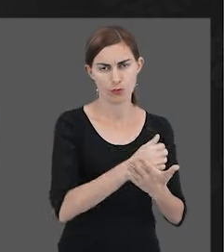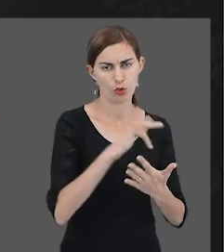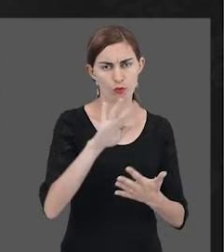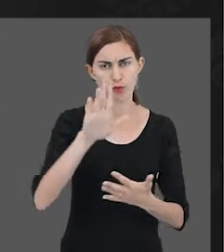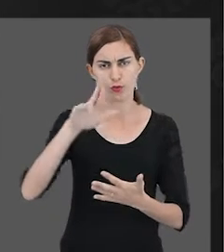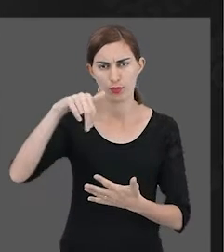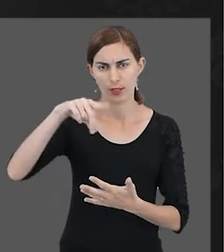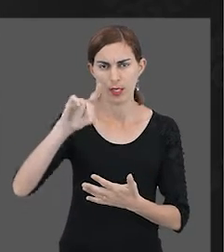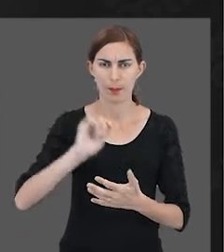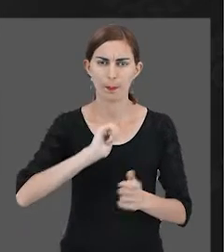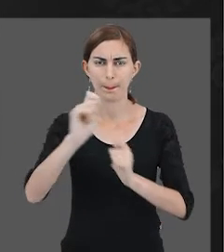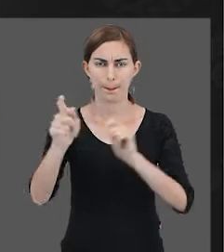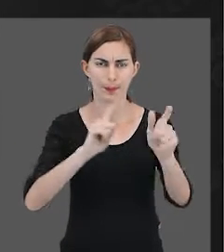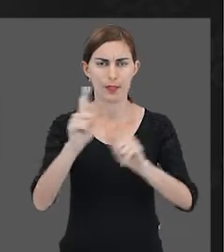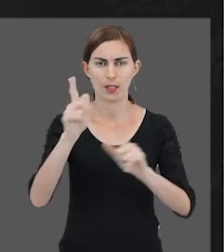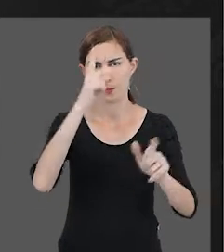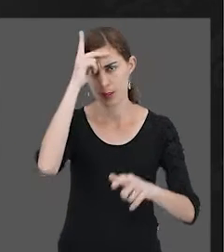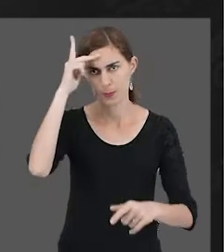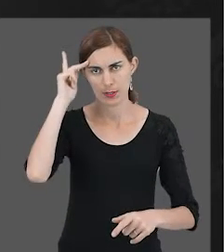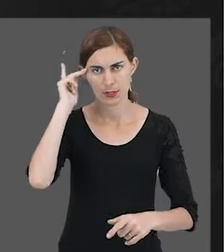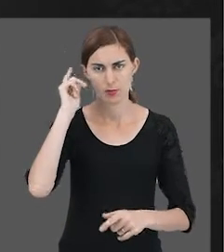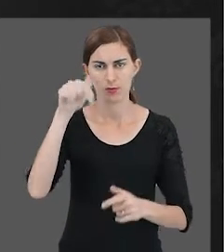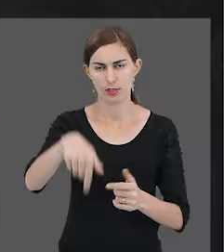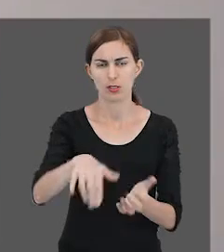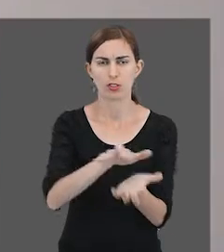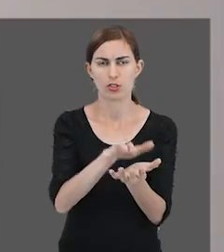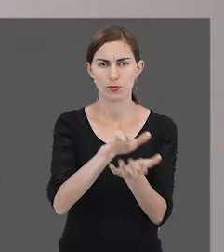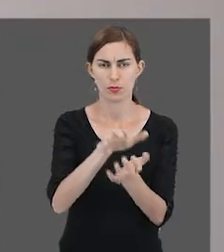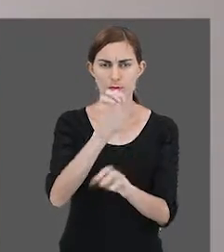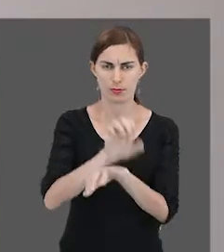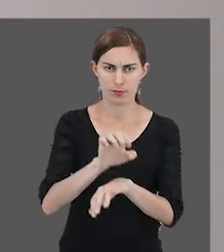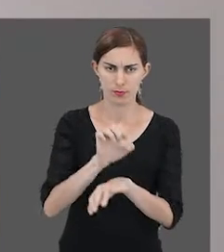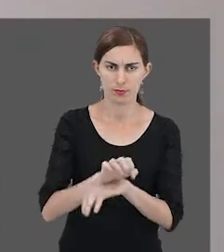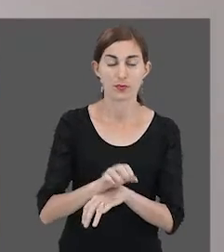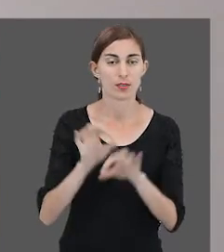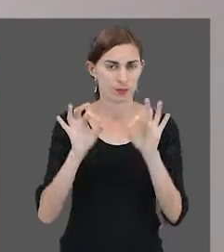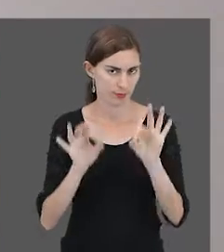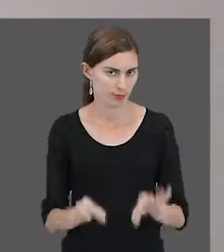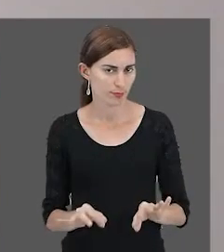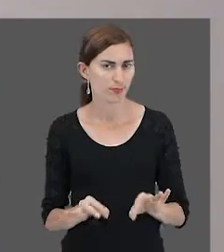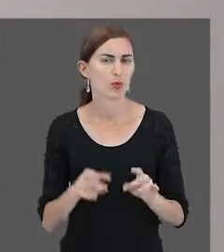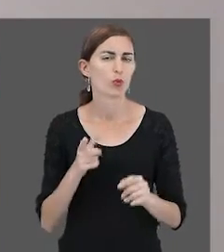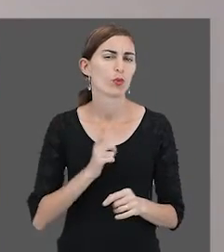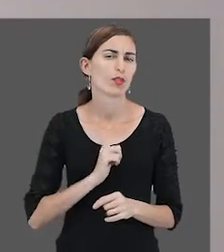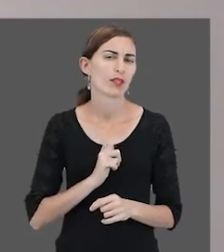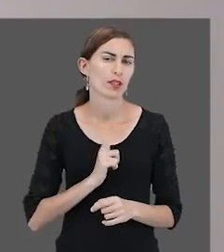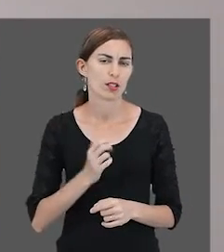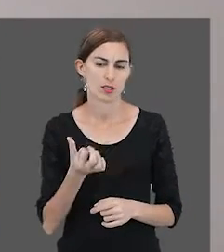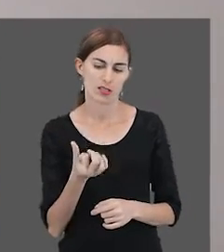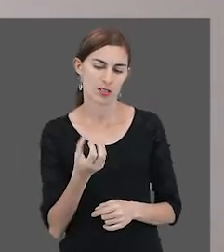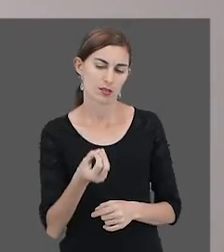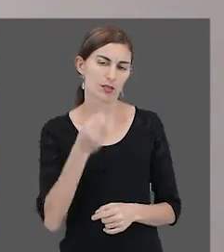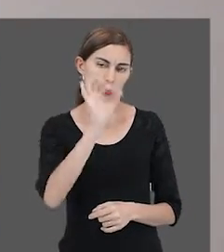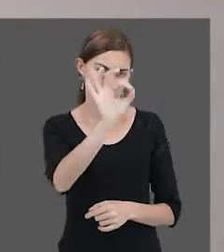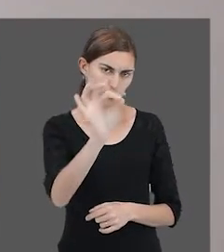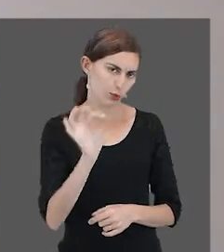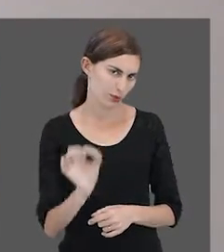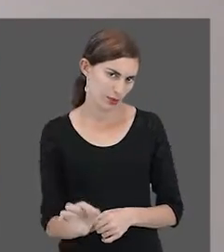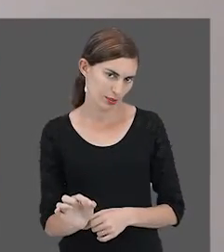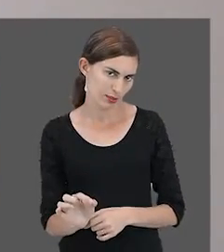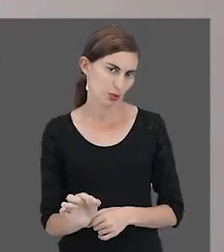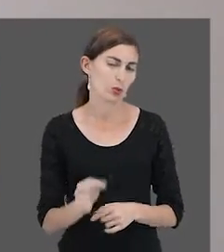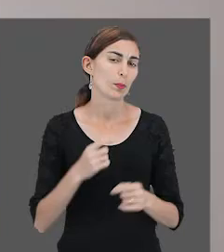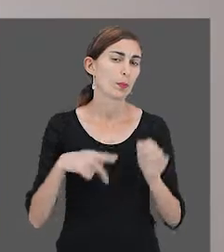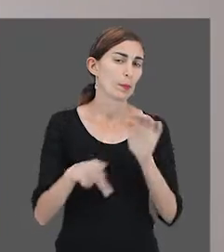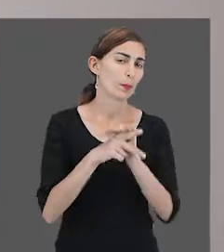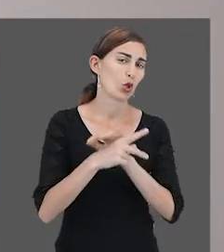Fundeb foram utilizados para pagamento de pessoal aqui no estado de Pernambuco, certo? Então, o que é que a gente tem? 60% tem